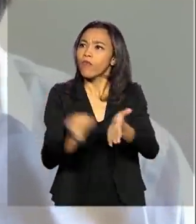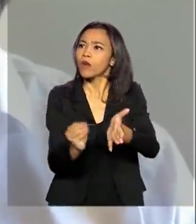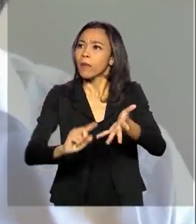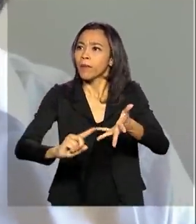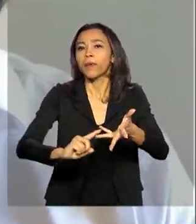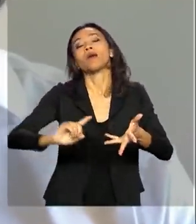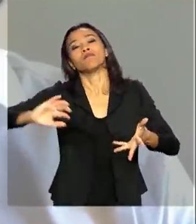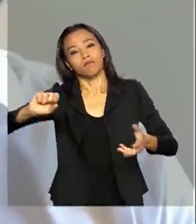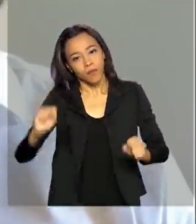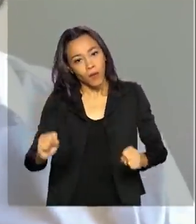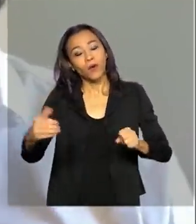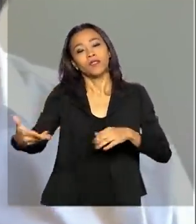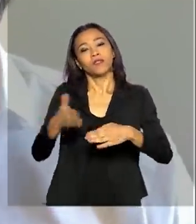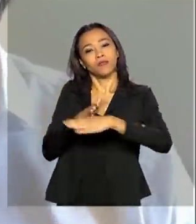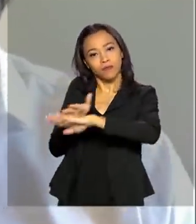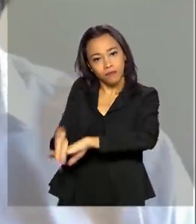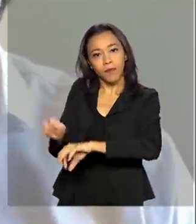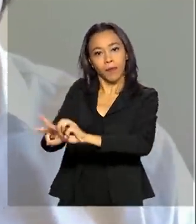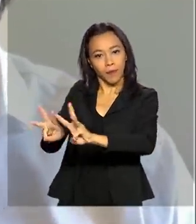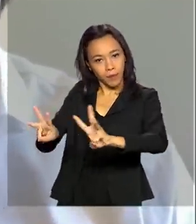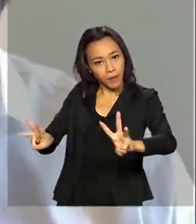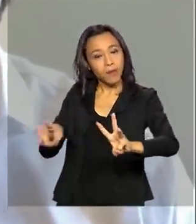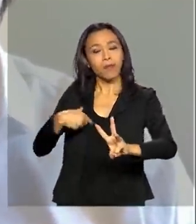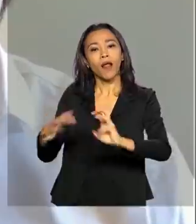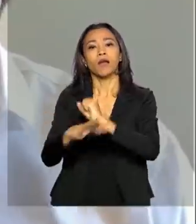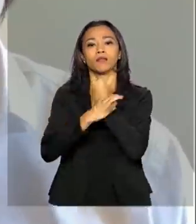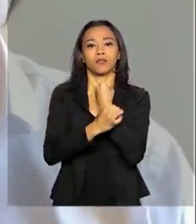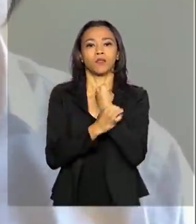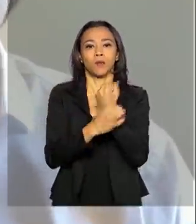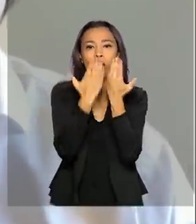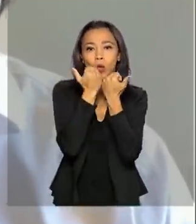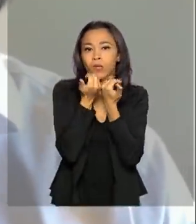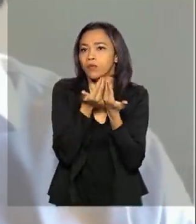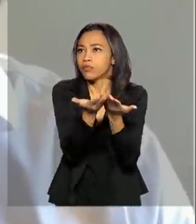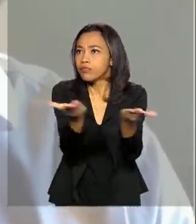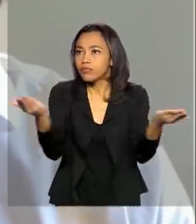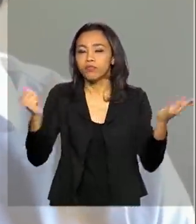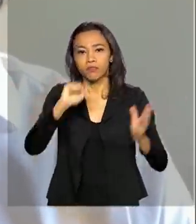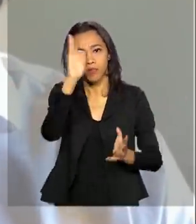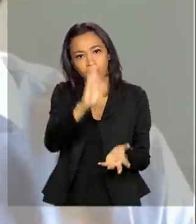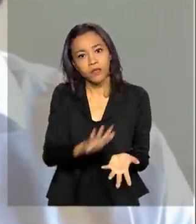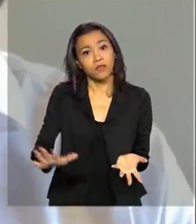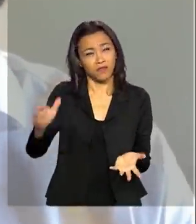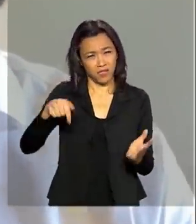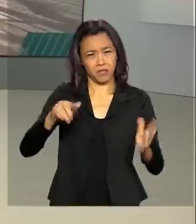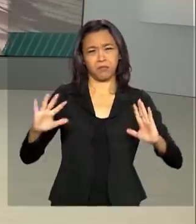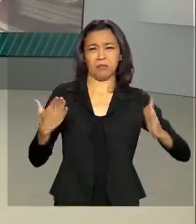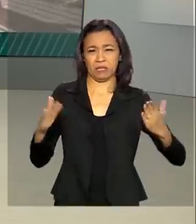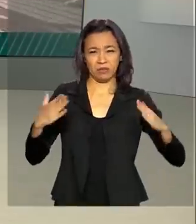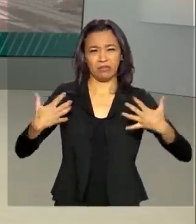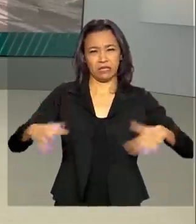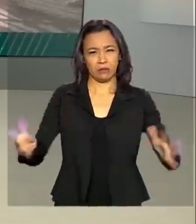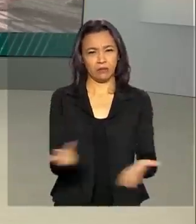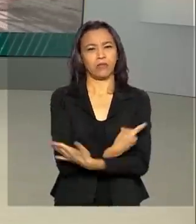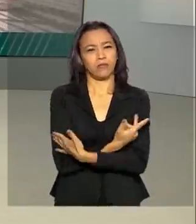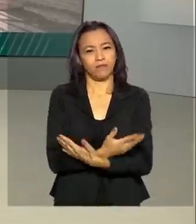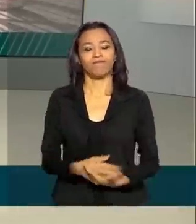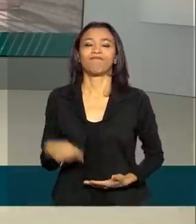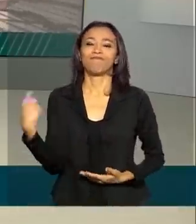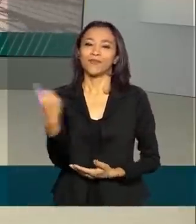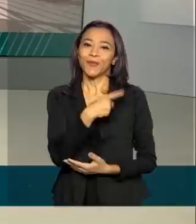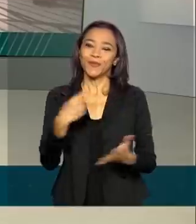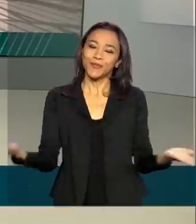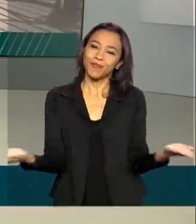essencial para que a gente garanta o abastecimento à população brasileira nesse momento em que nós estamos vivendo. O Brasil em Dia